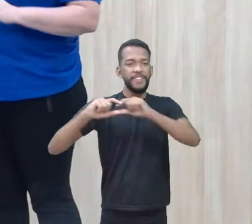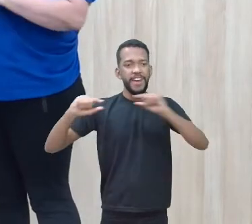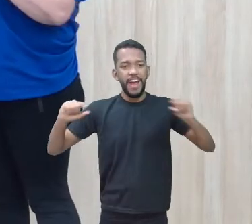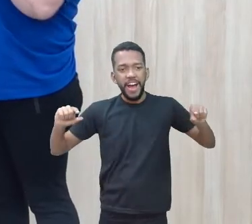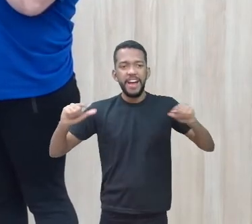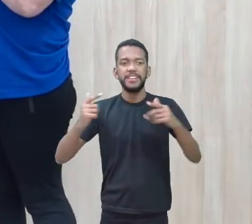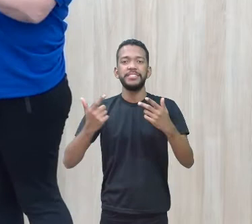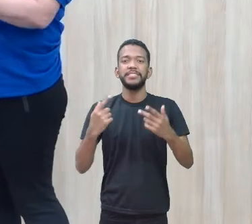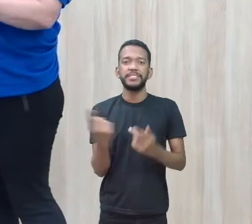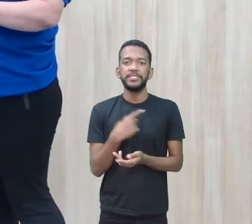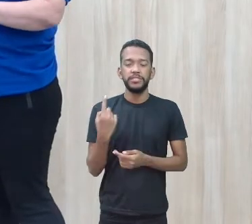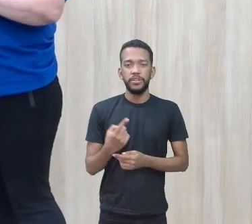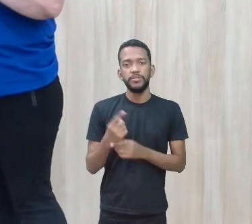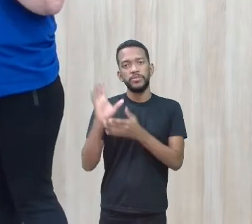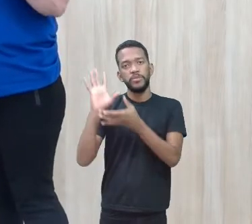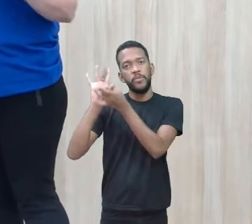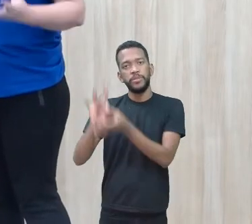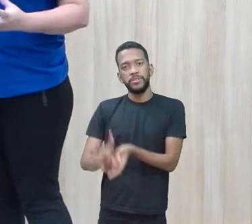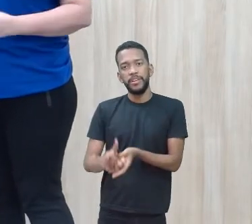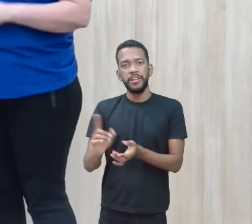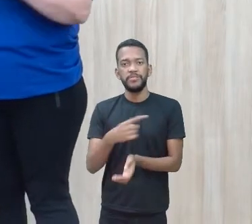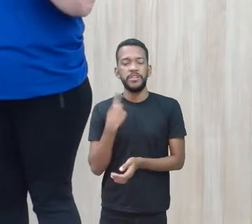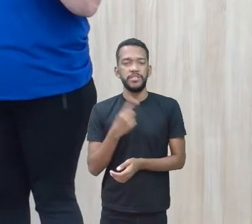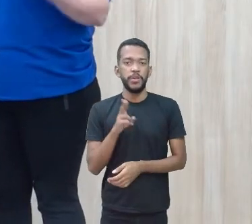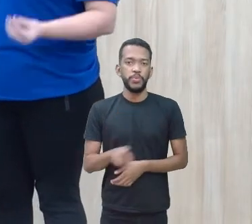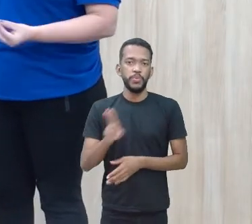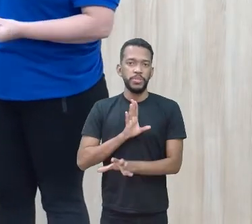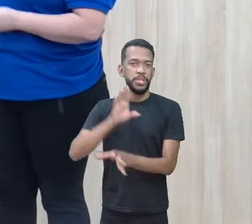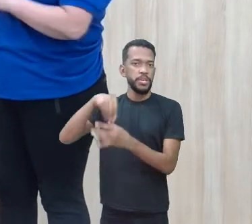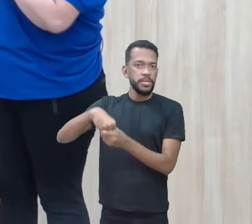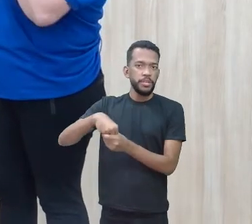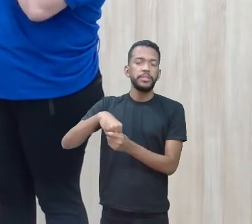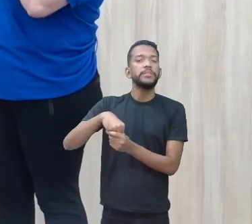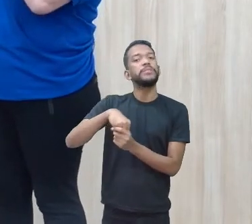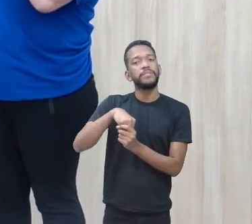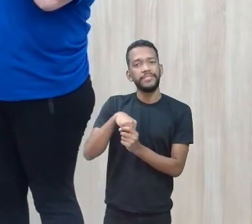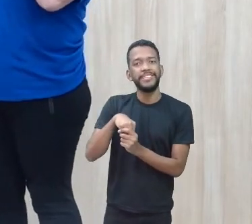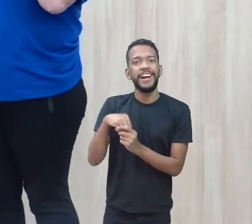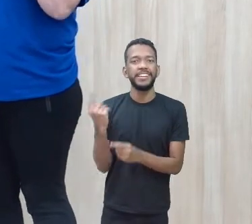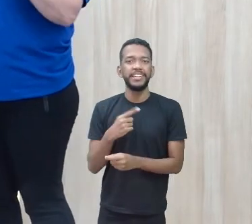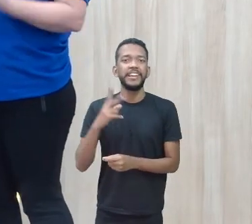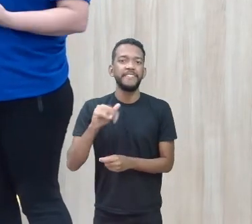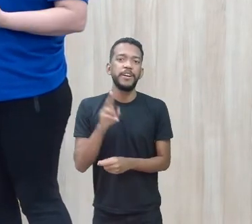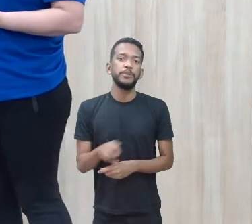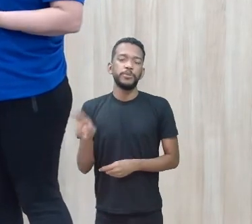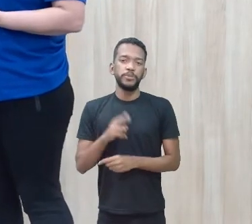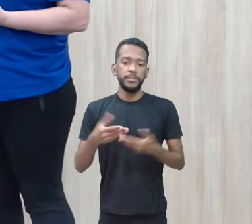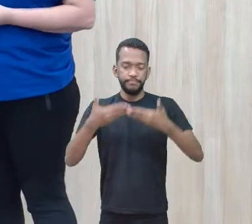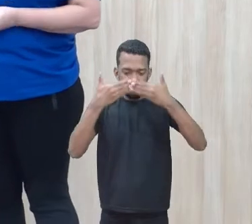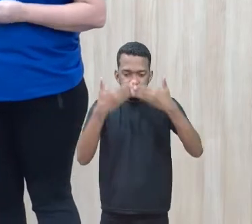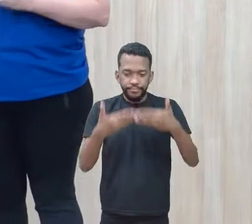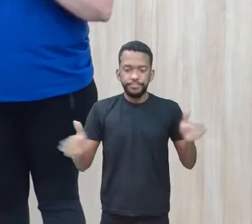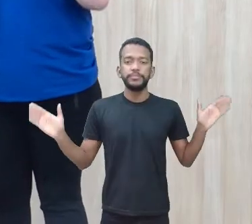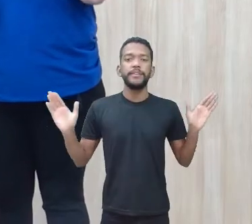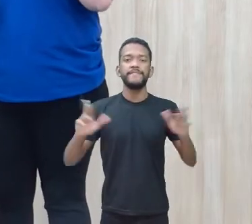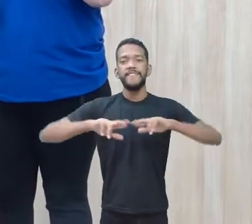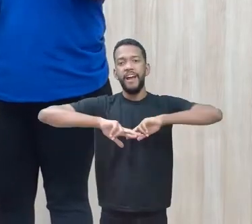oração, no nosso contexto no qual estamos inseridos, falando, nós passamos a usar várias.